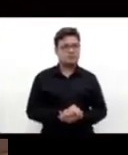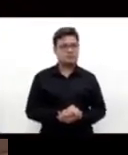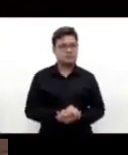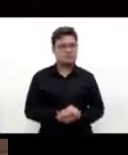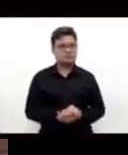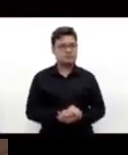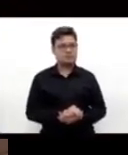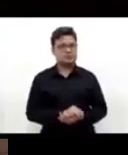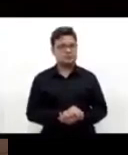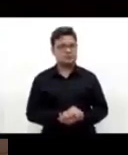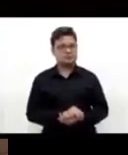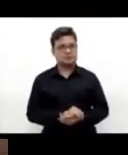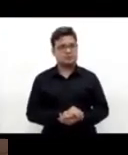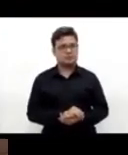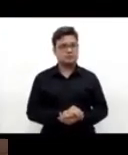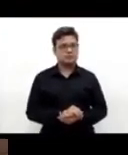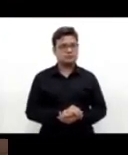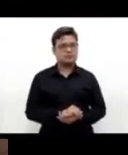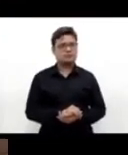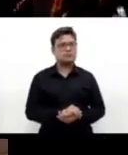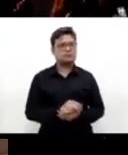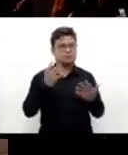também, depois mais alguém levantou, mais alguém, quando eu vi